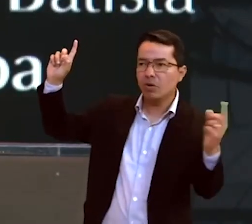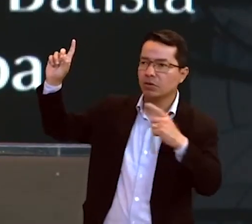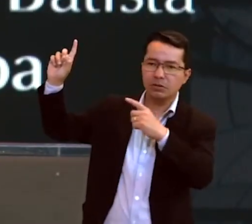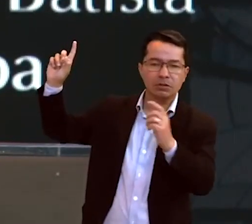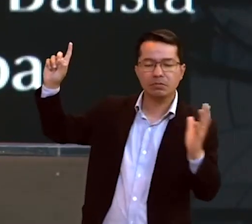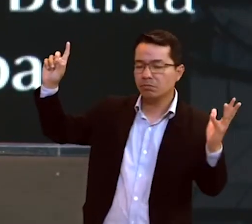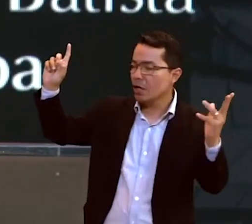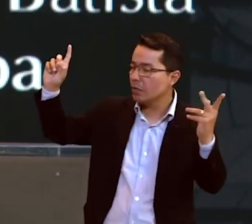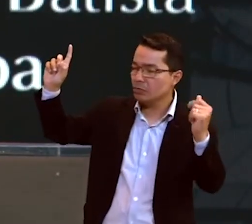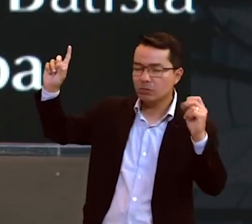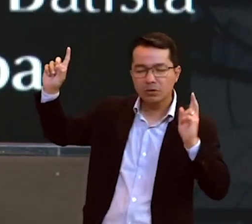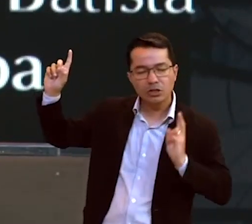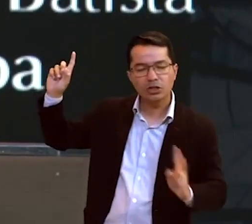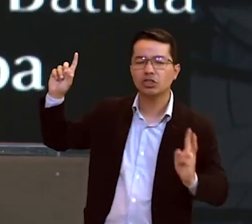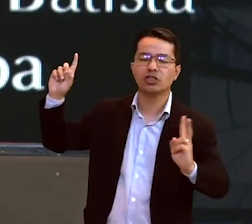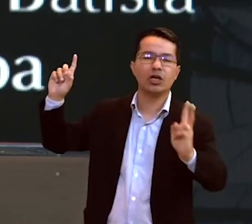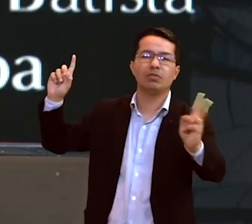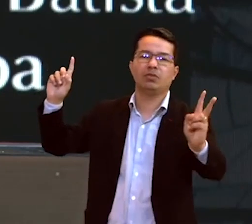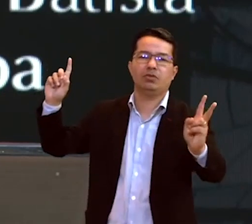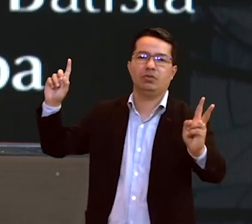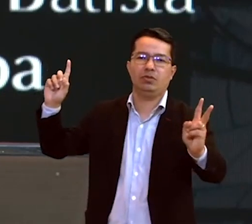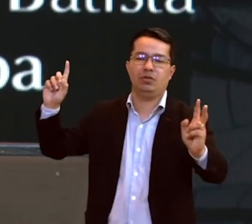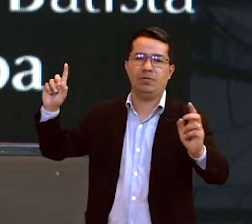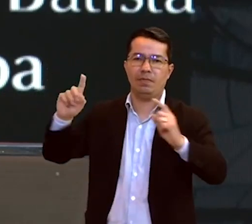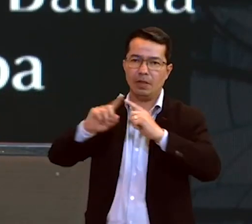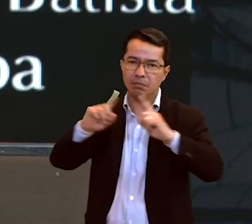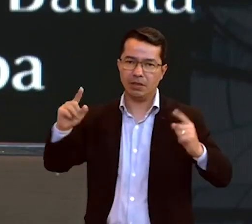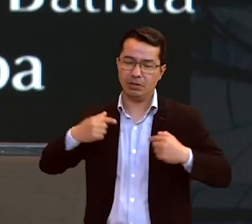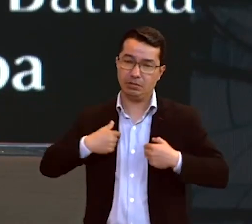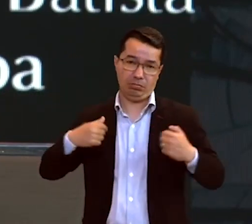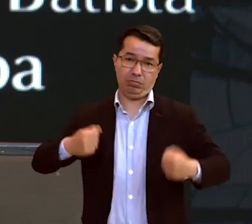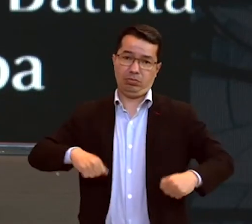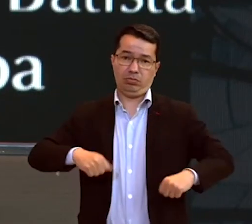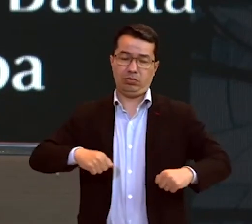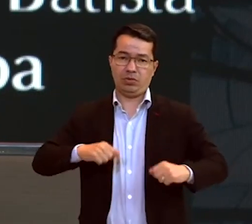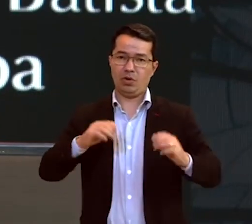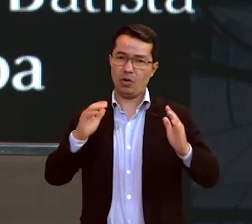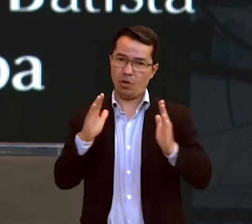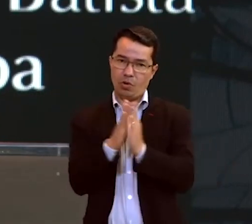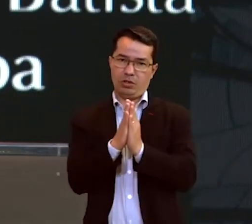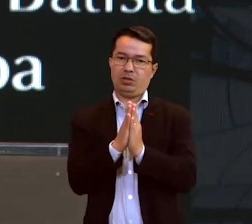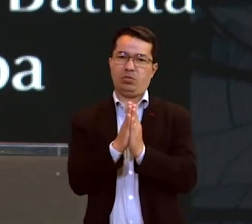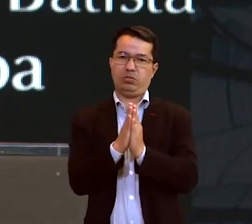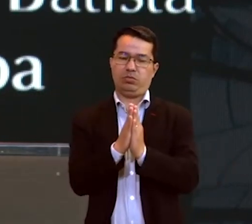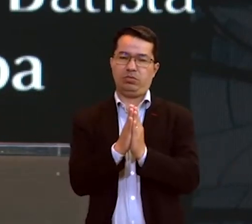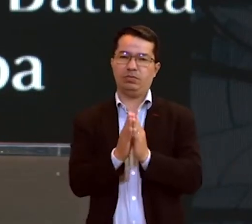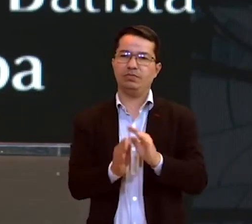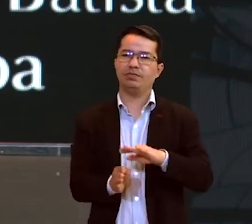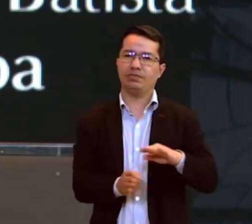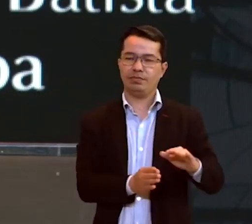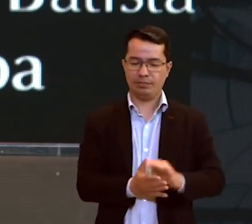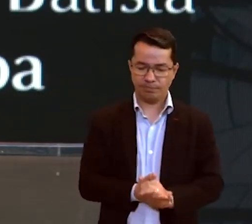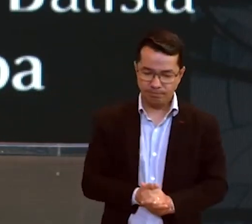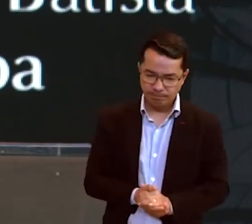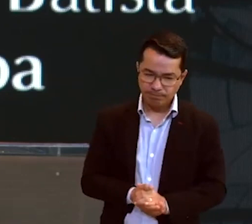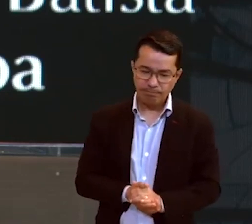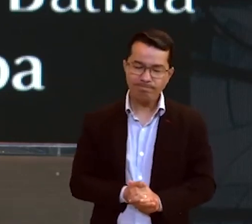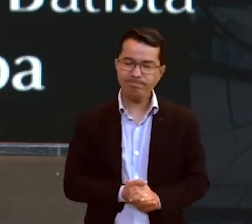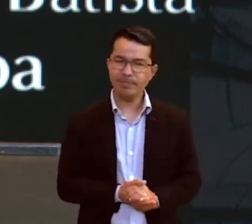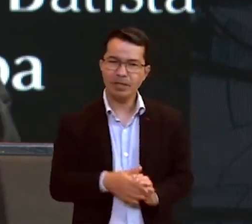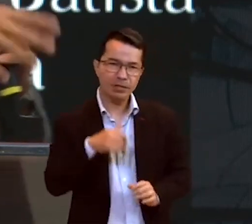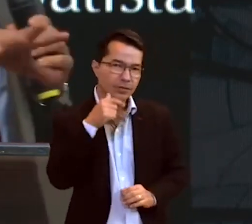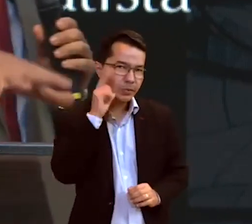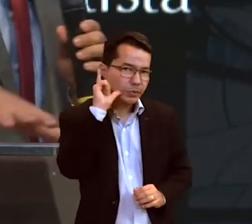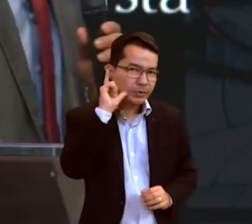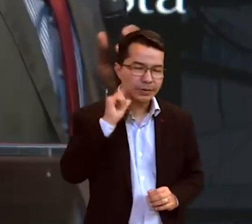queridos, a gente precisa orar. Ontem meu filho estava com febre. E a